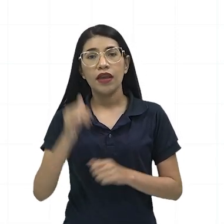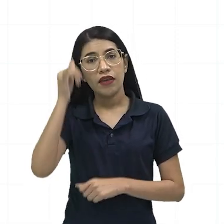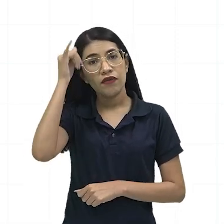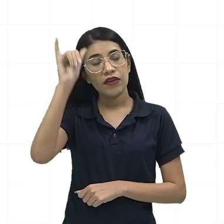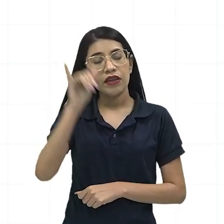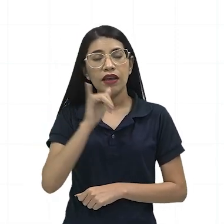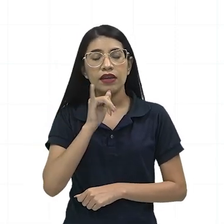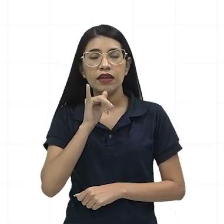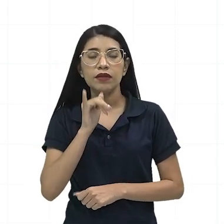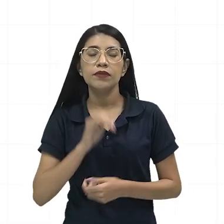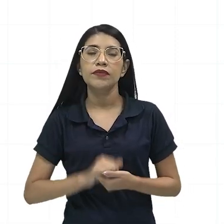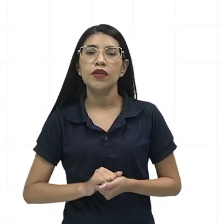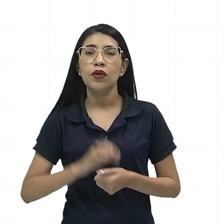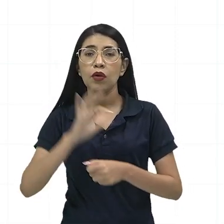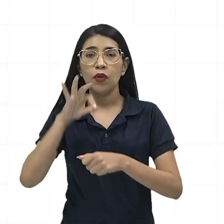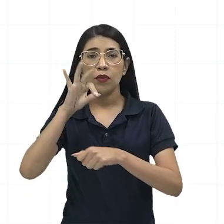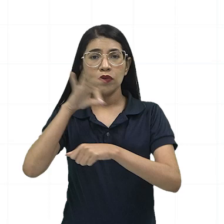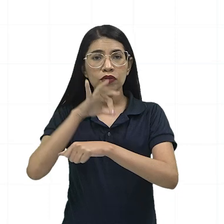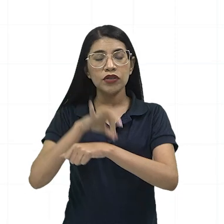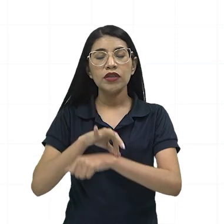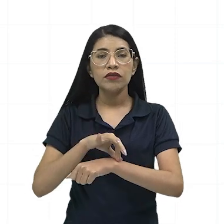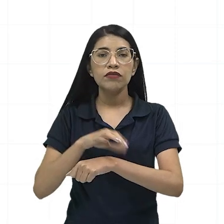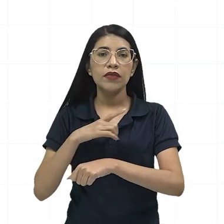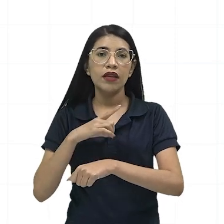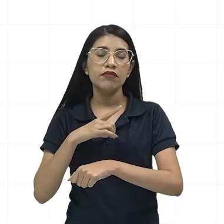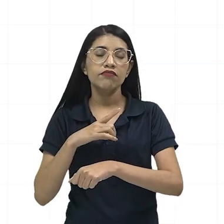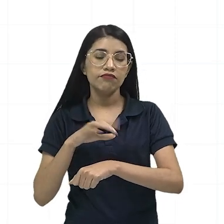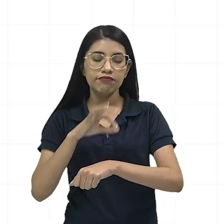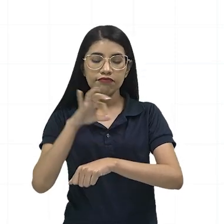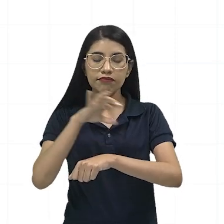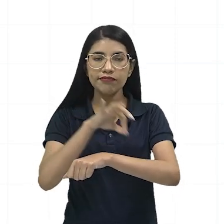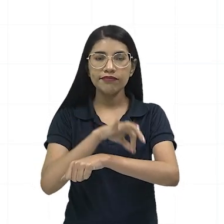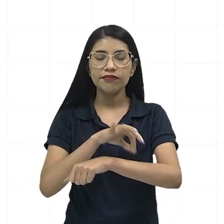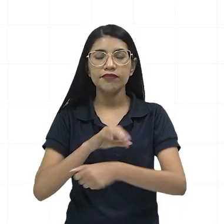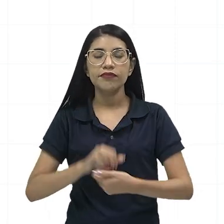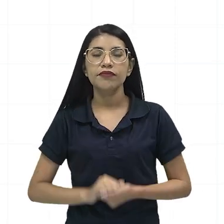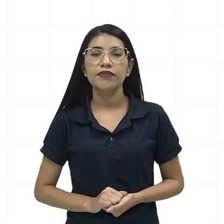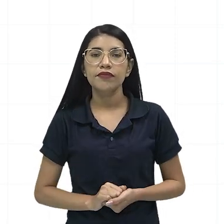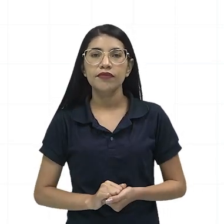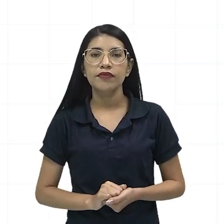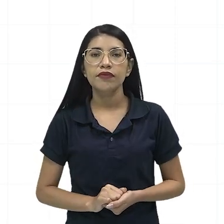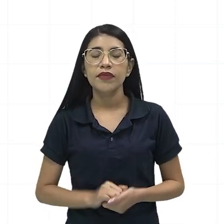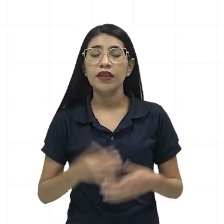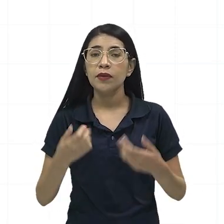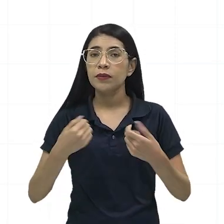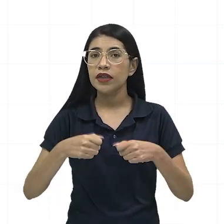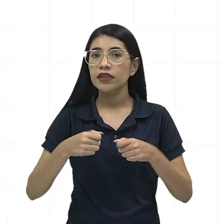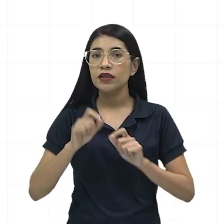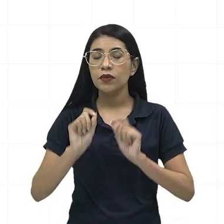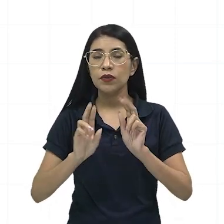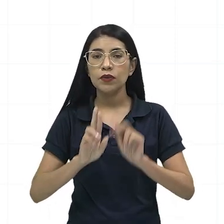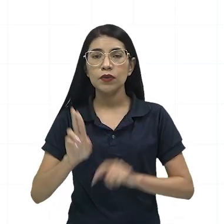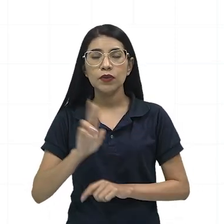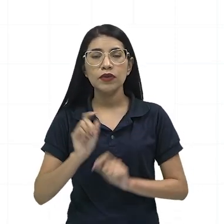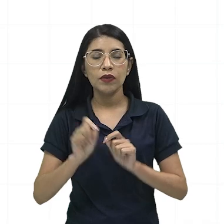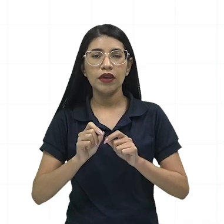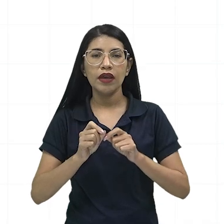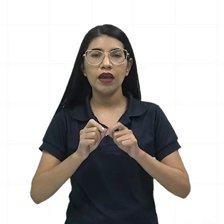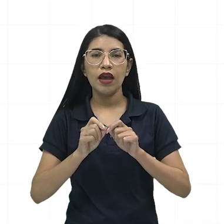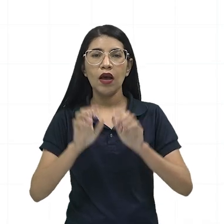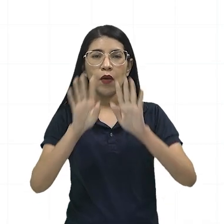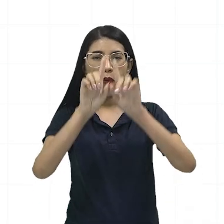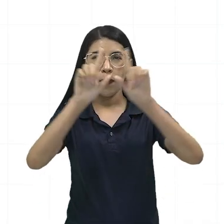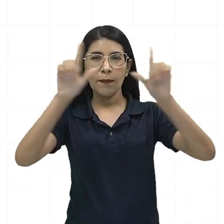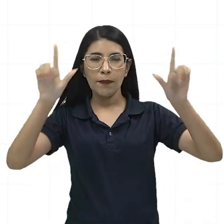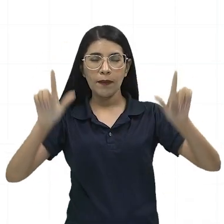evitar o contato do mosquito com a gente, né? Então, devemos utilizar telas de